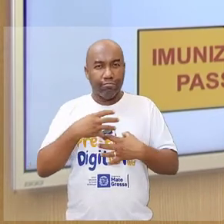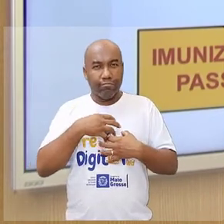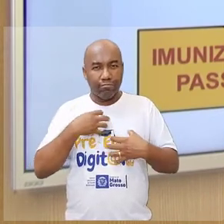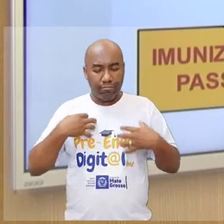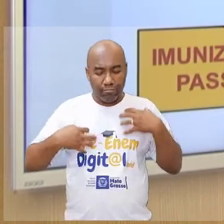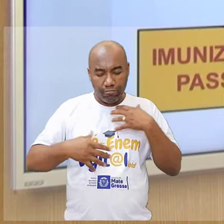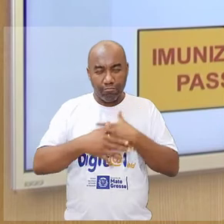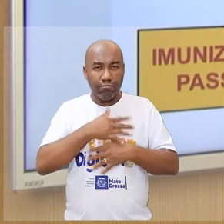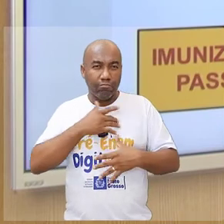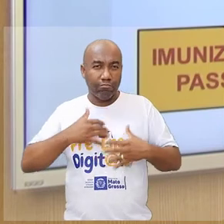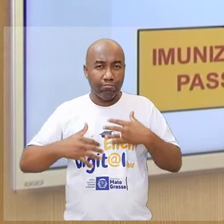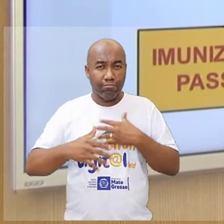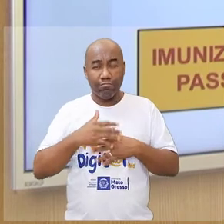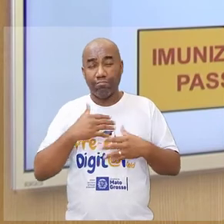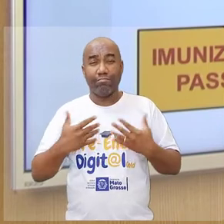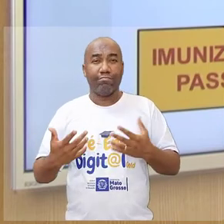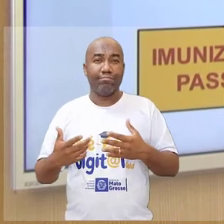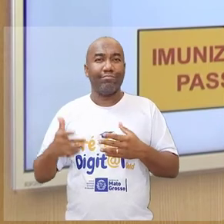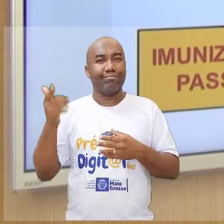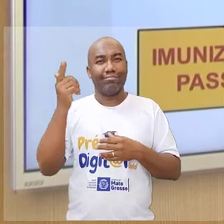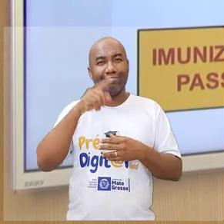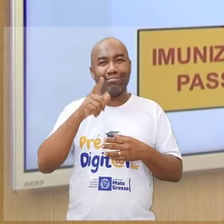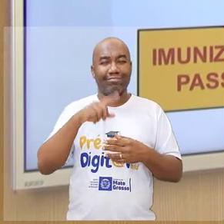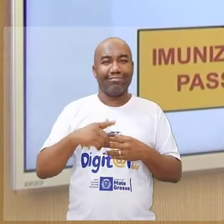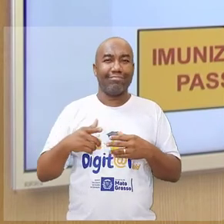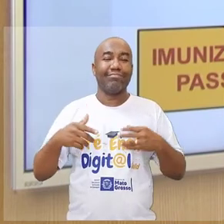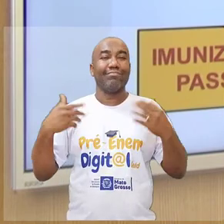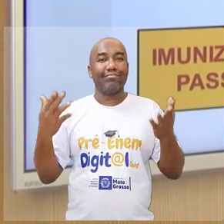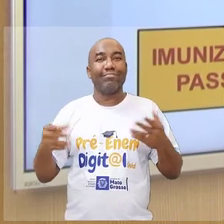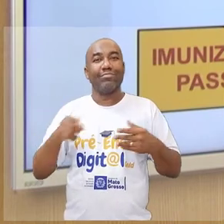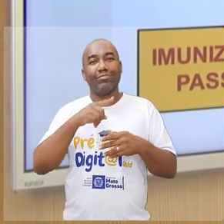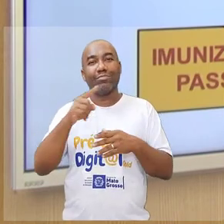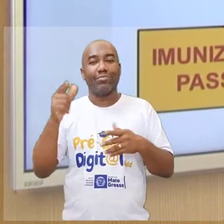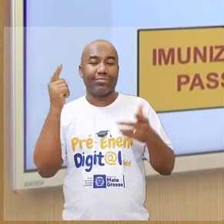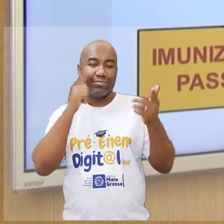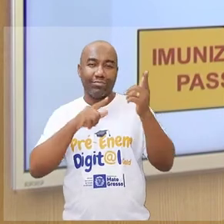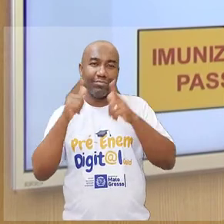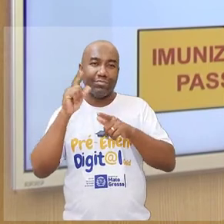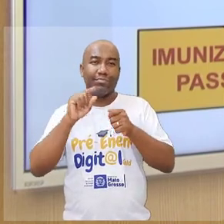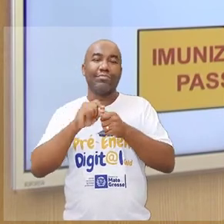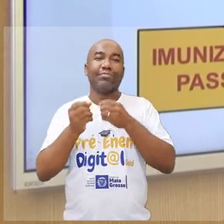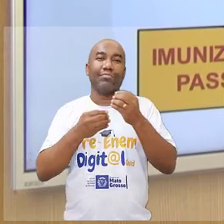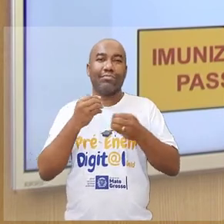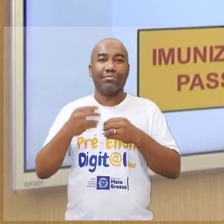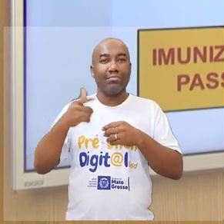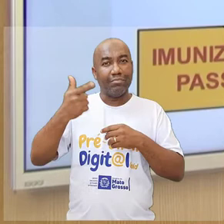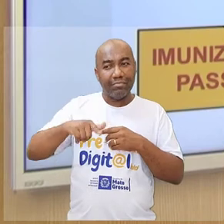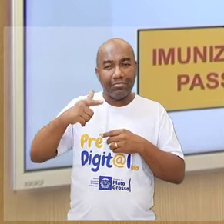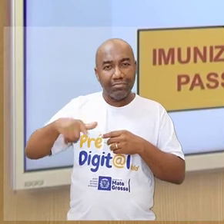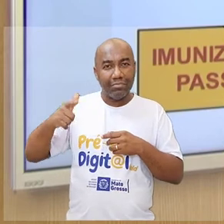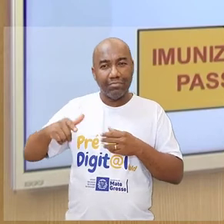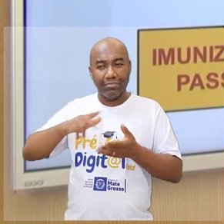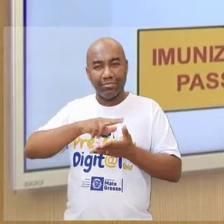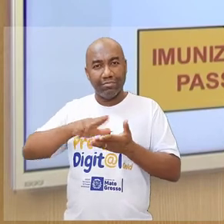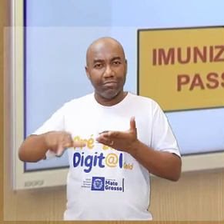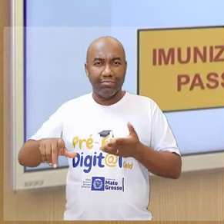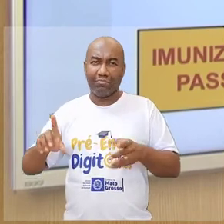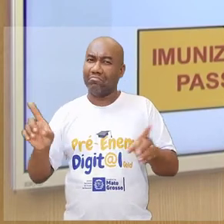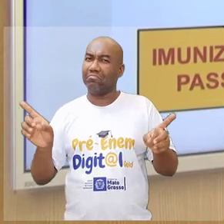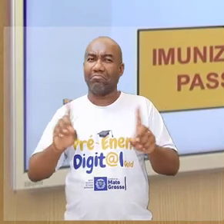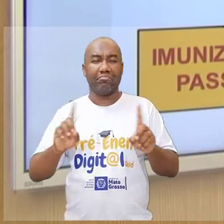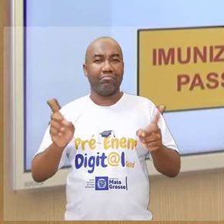essa doença. E agora você provavelmente não desenvolverá mais essa